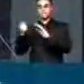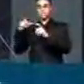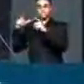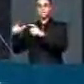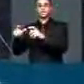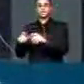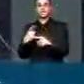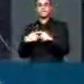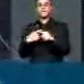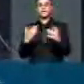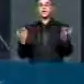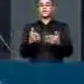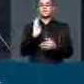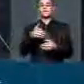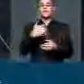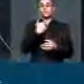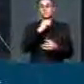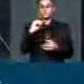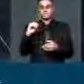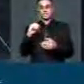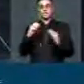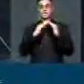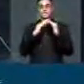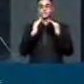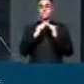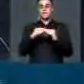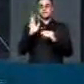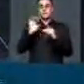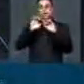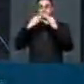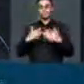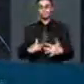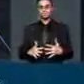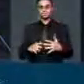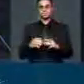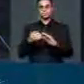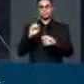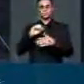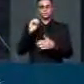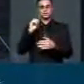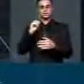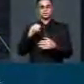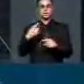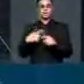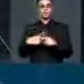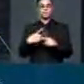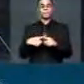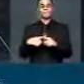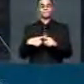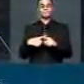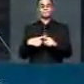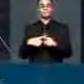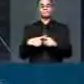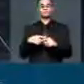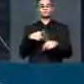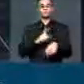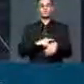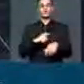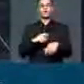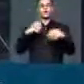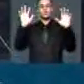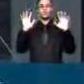casas demolidas, mesmo debaixo de chuva, lá com os tempos, as condições climáticas muito difíceis de